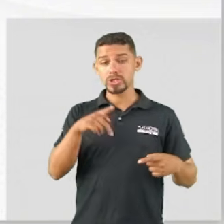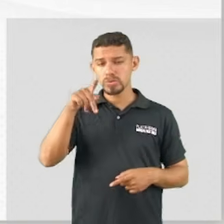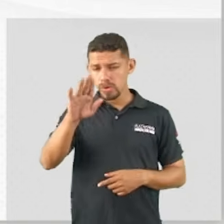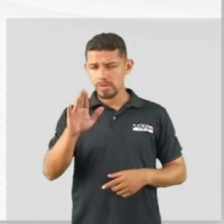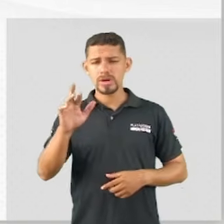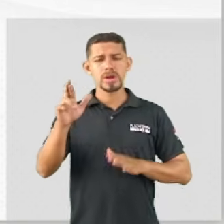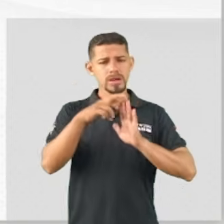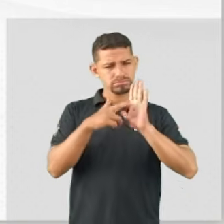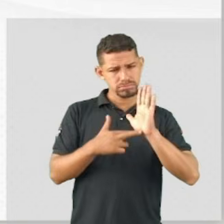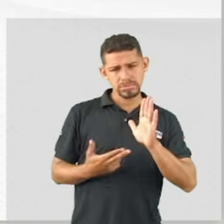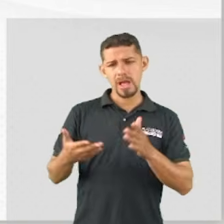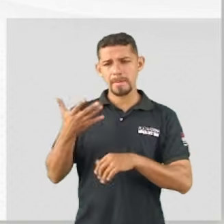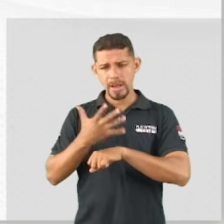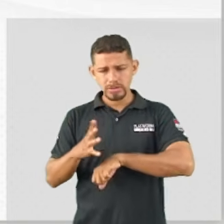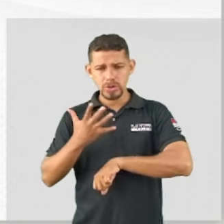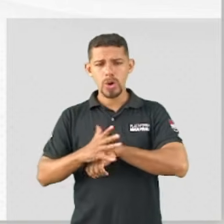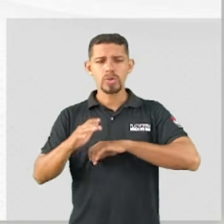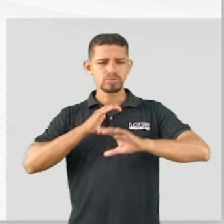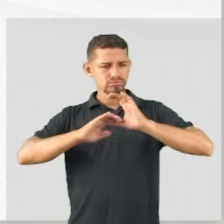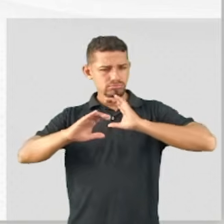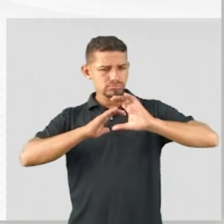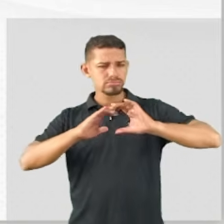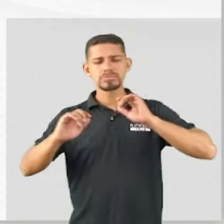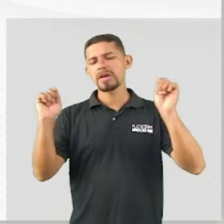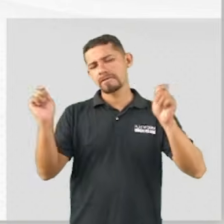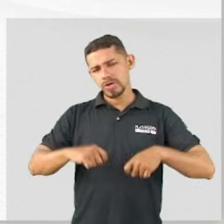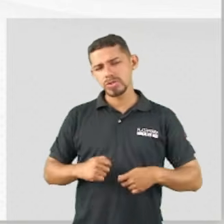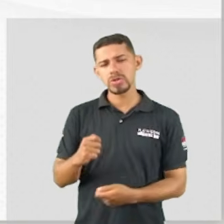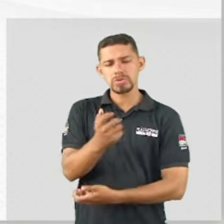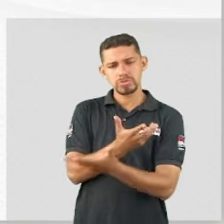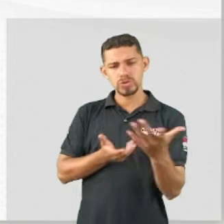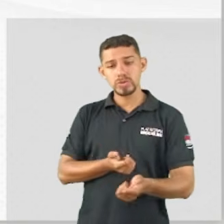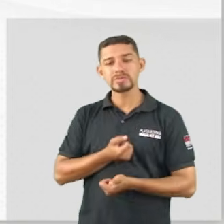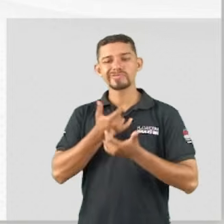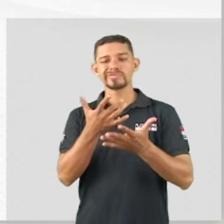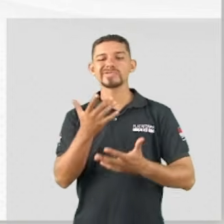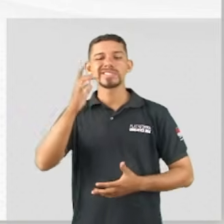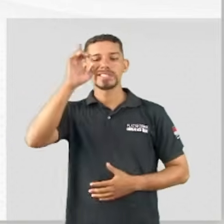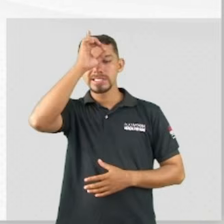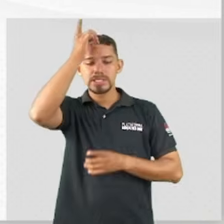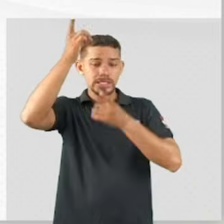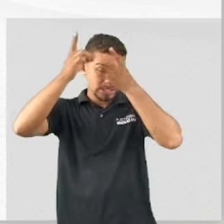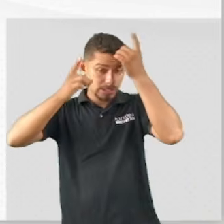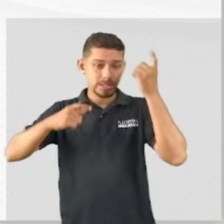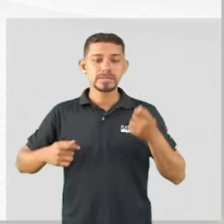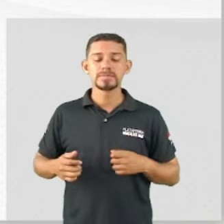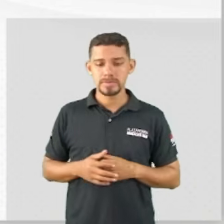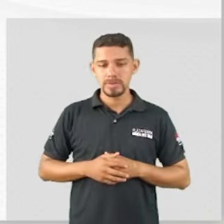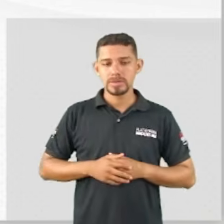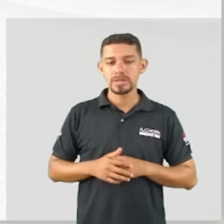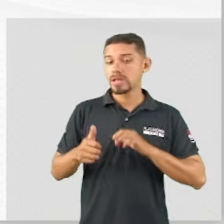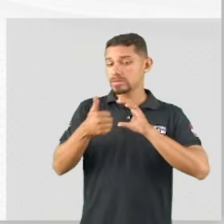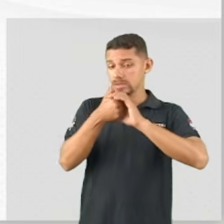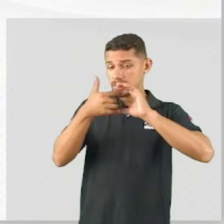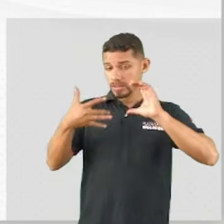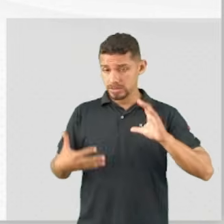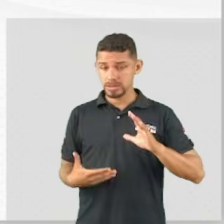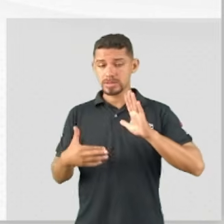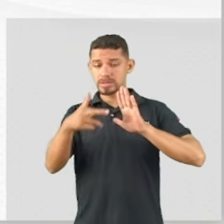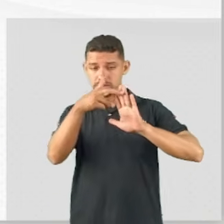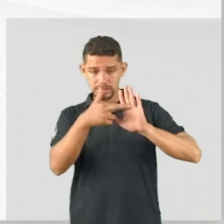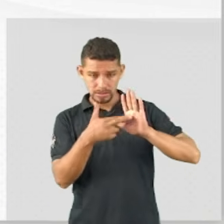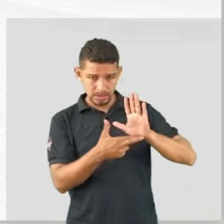uma prática comunicativa que visa a exposição e confronto de ideias sobre temas controversos. Caracteriza-se por seguir